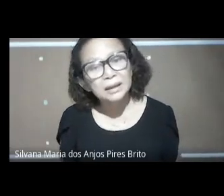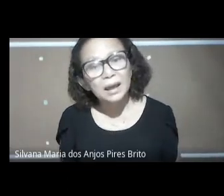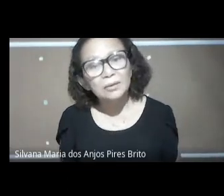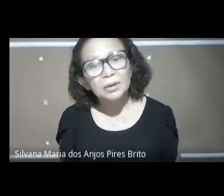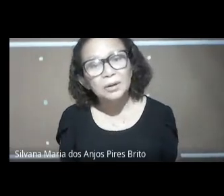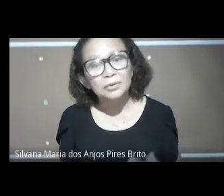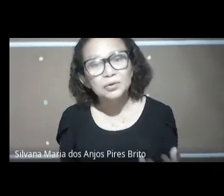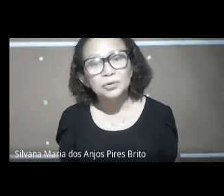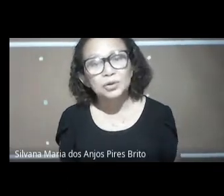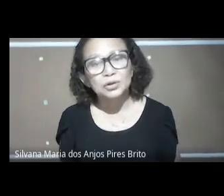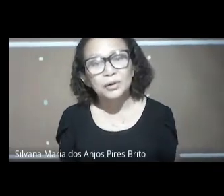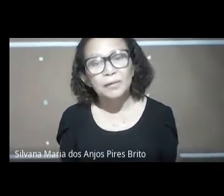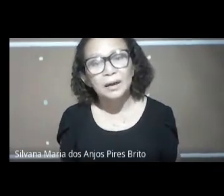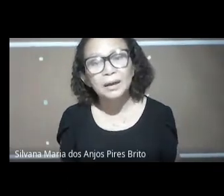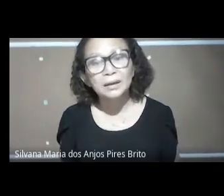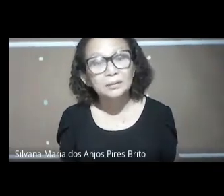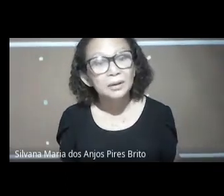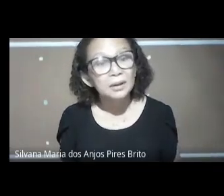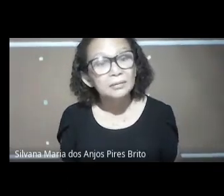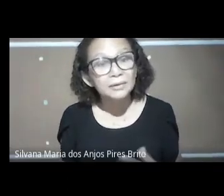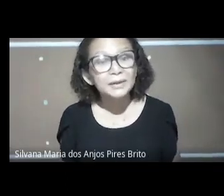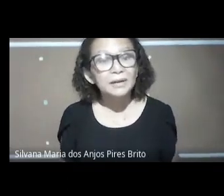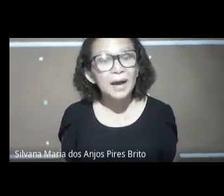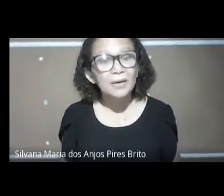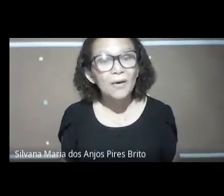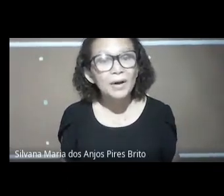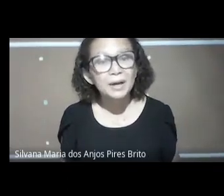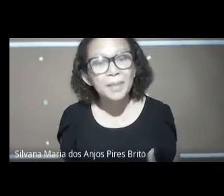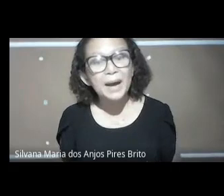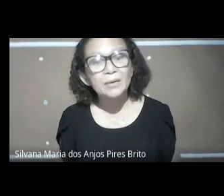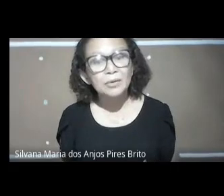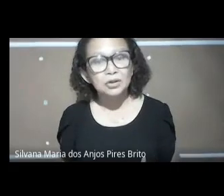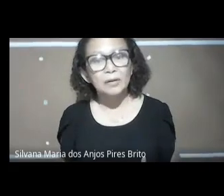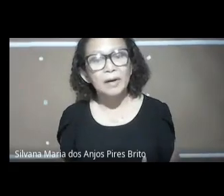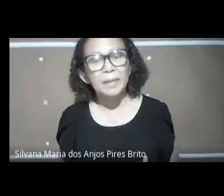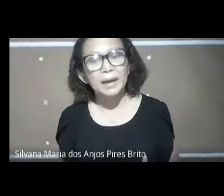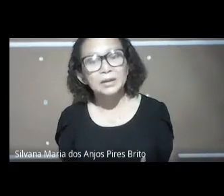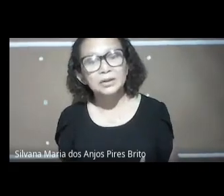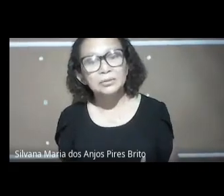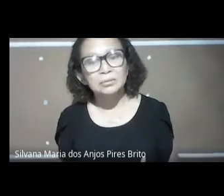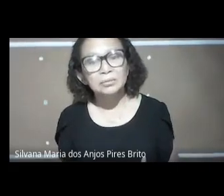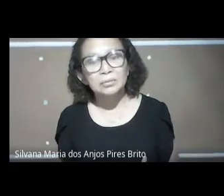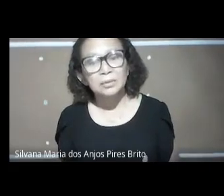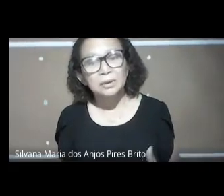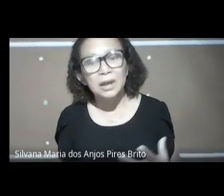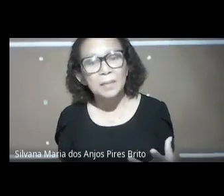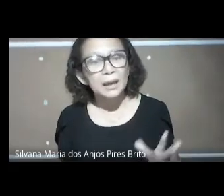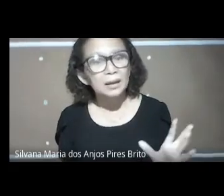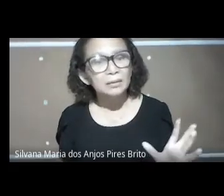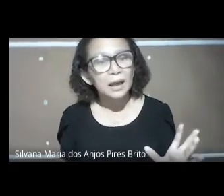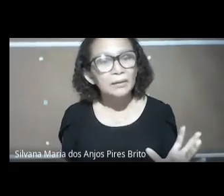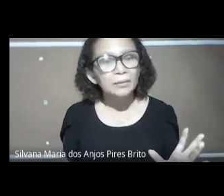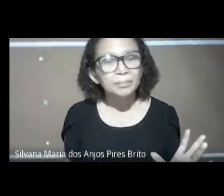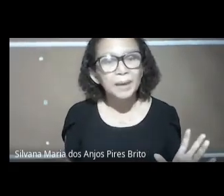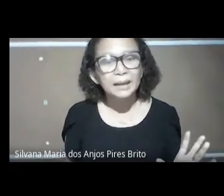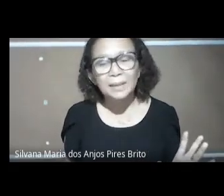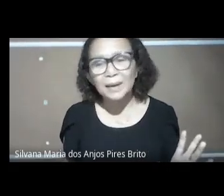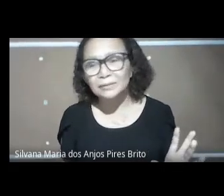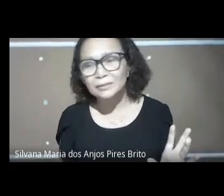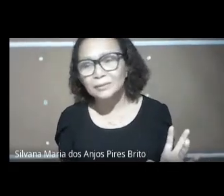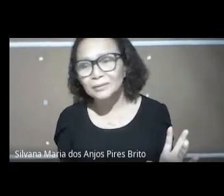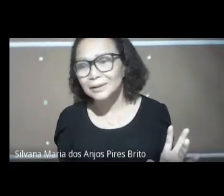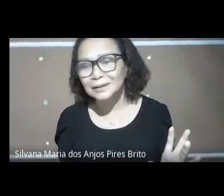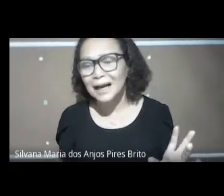não se entenda o que o surdo estiver falando, não sinta vergonha, pergunte novamente. Também não deve